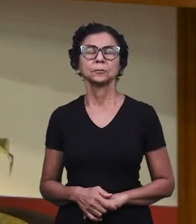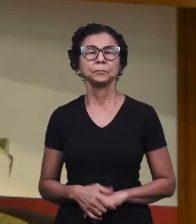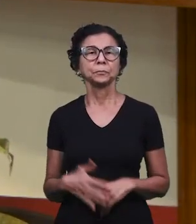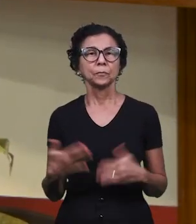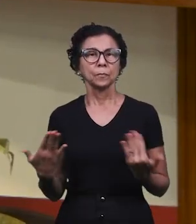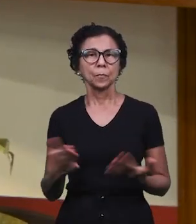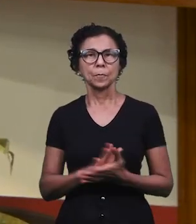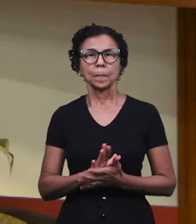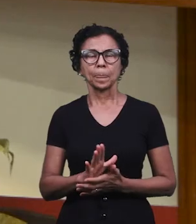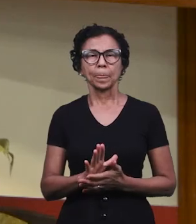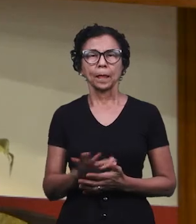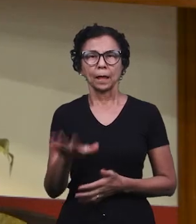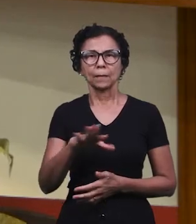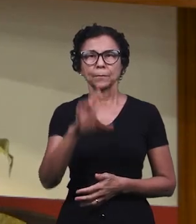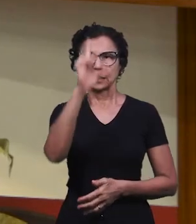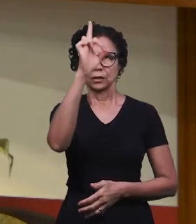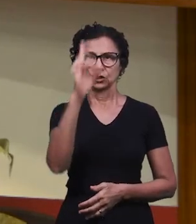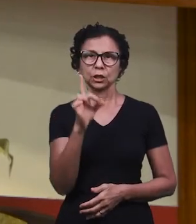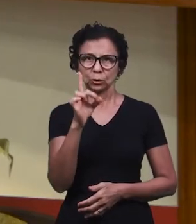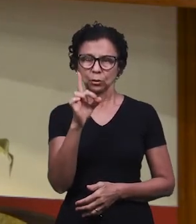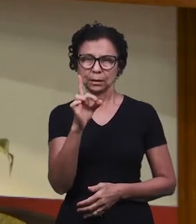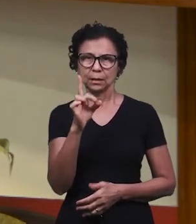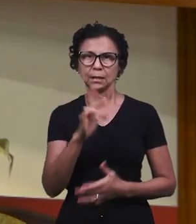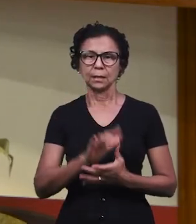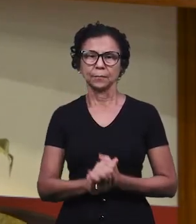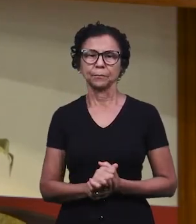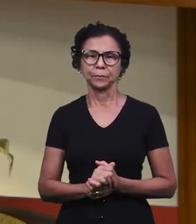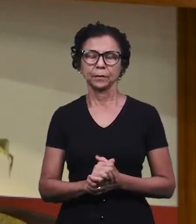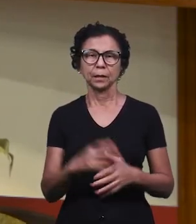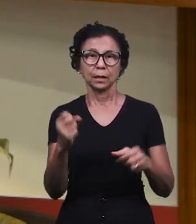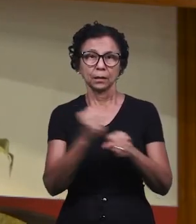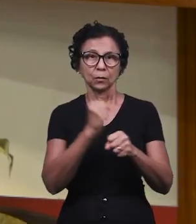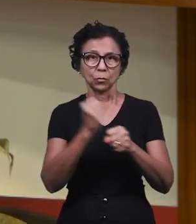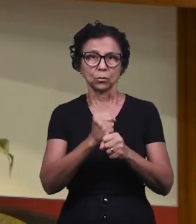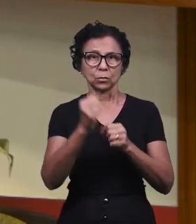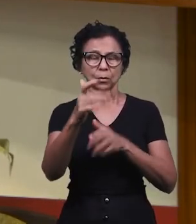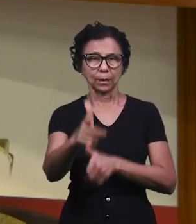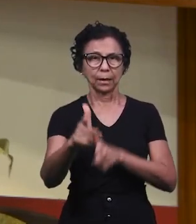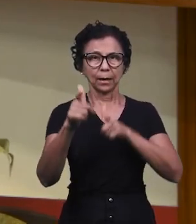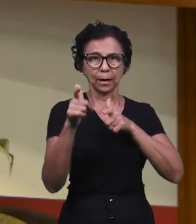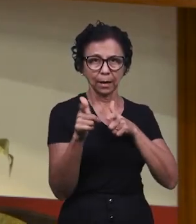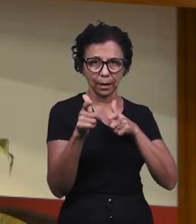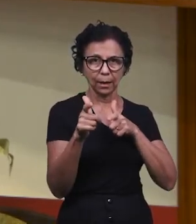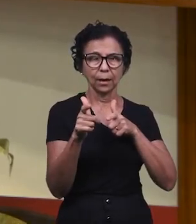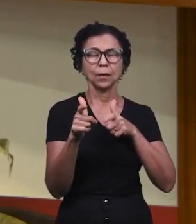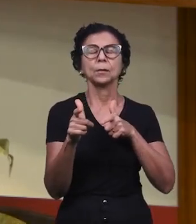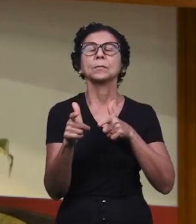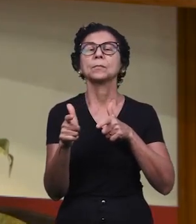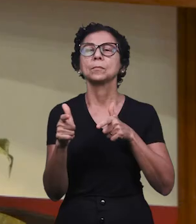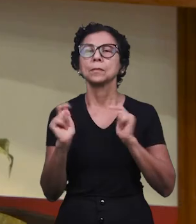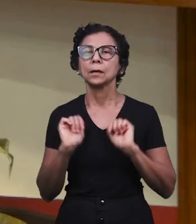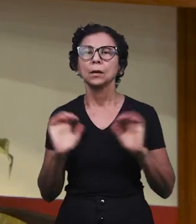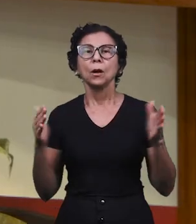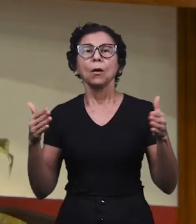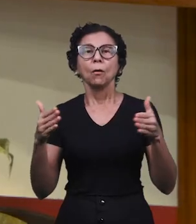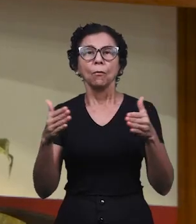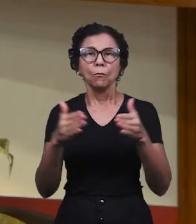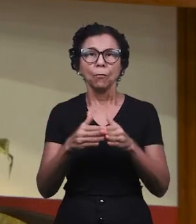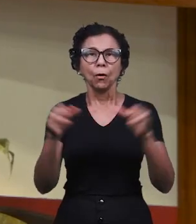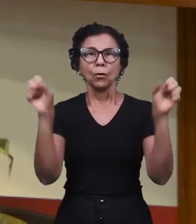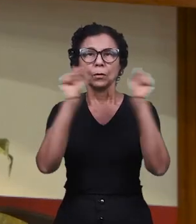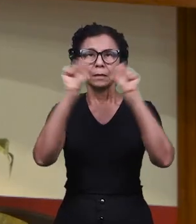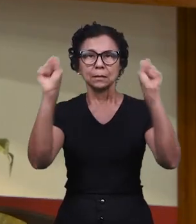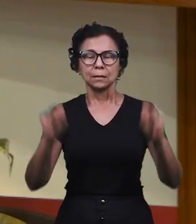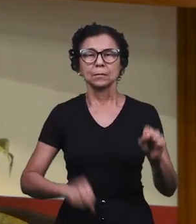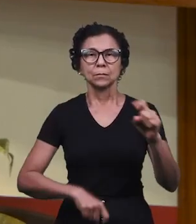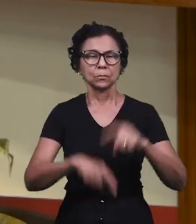diretoria de fabricação é uma diretoria que está diretamente ligada à produção dos sistemas de material de